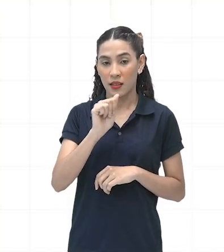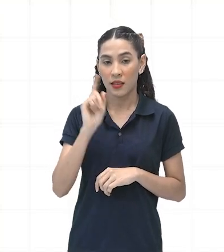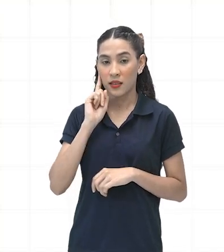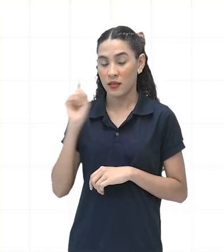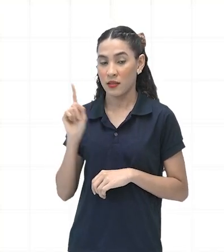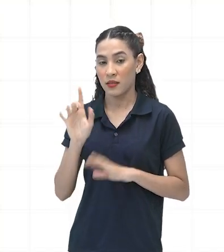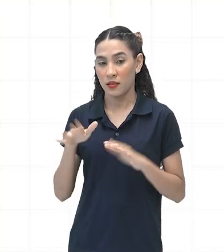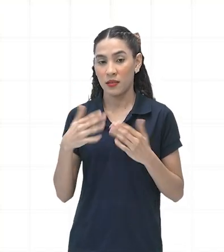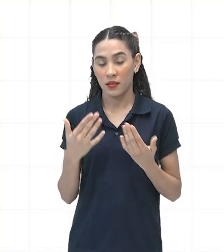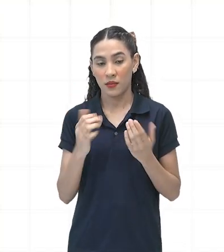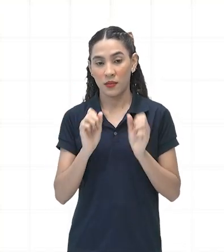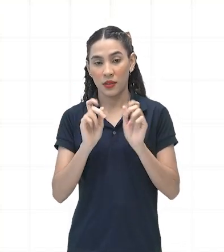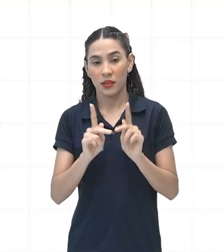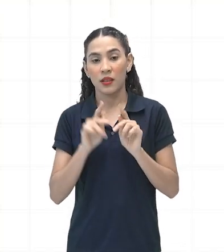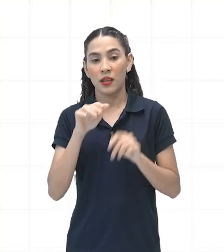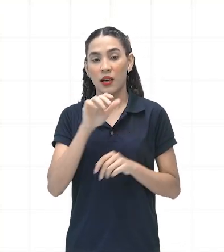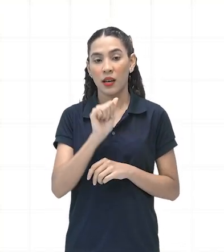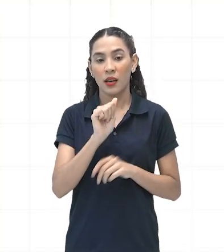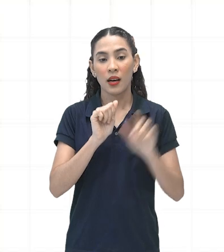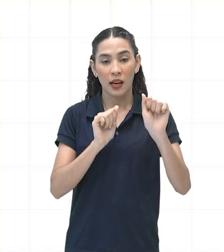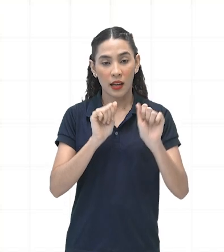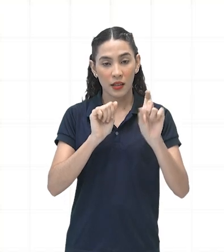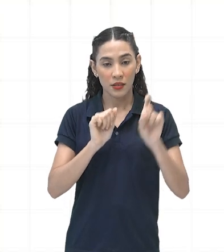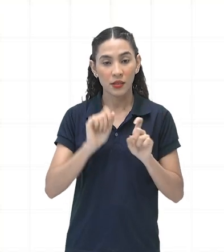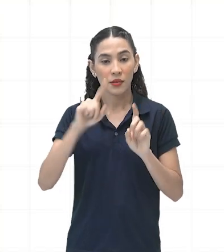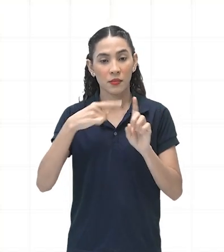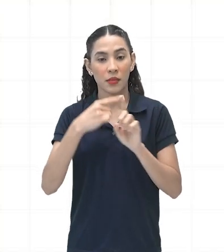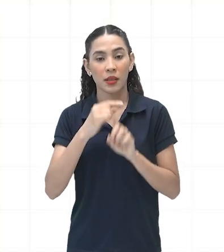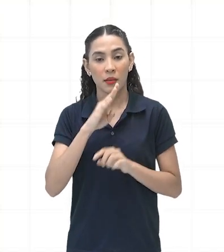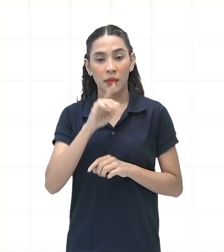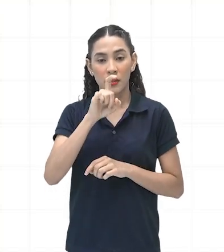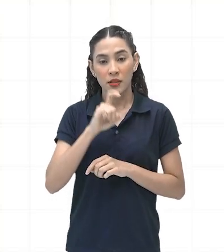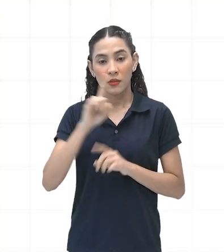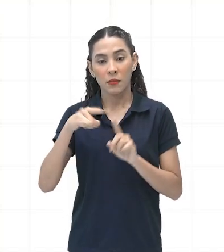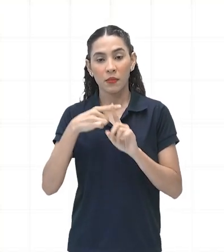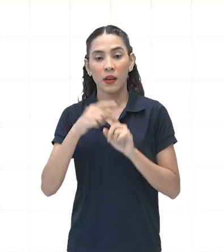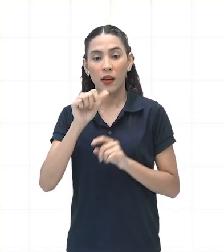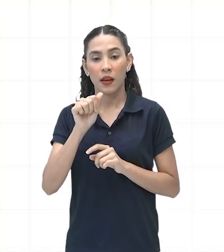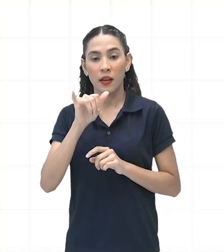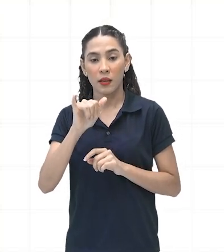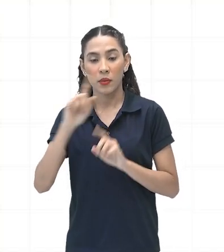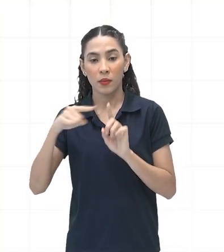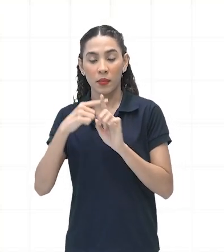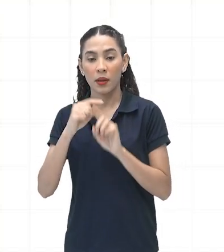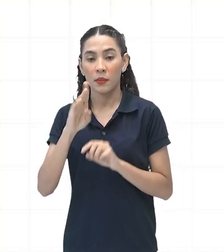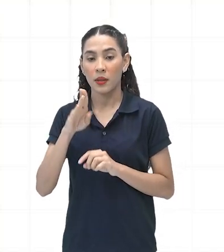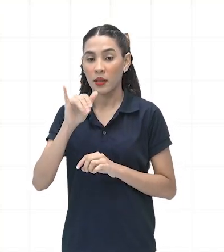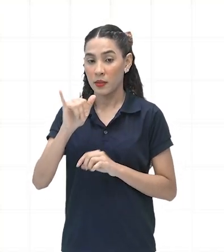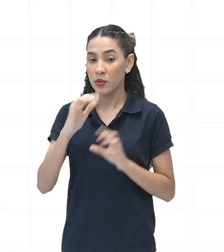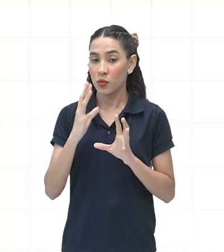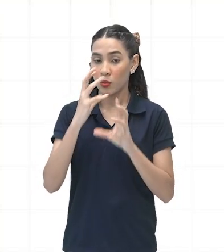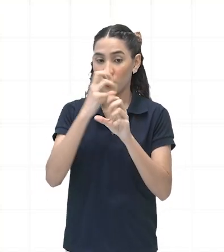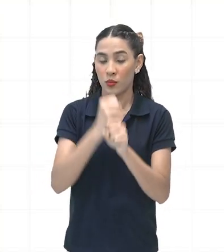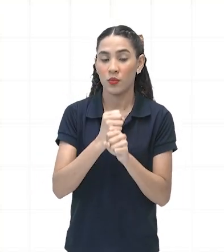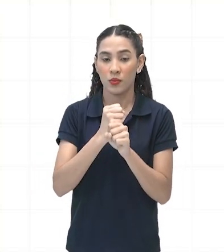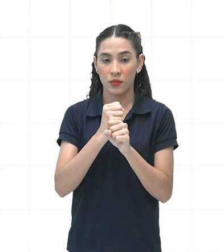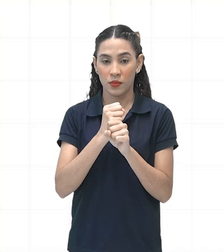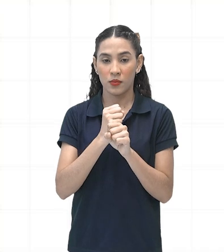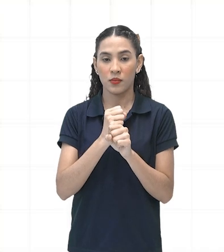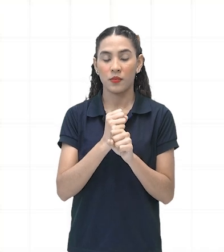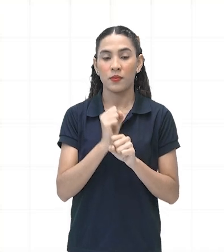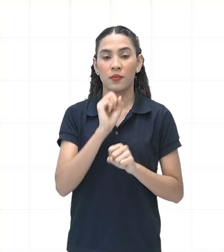Tranquilo? Então, a área vai ser AX mais BX, AY mais BY. Estou somando cada pedacinho